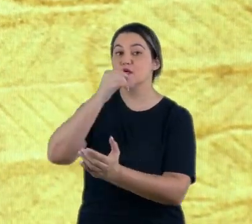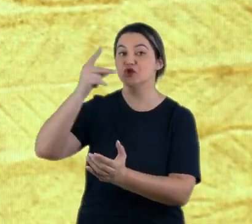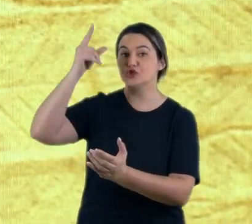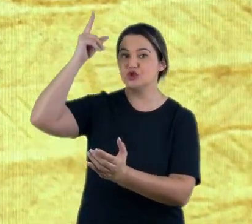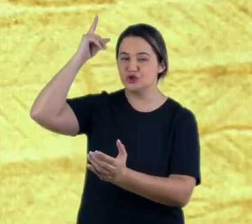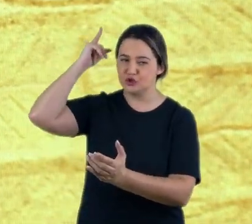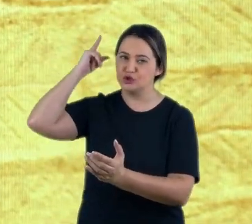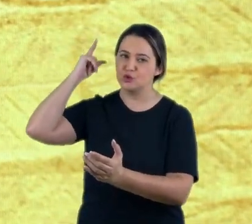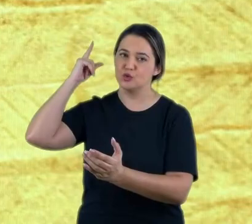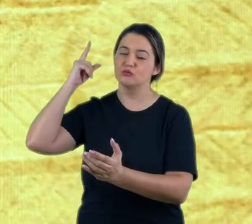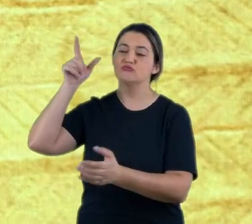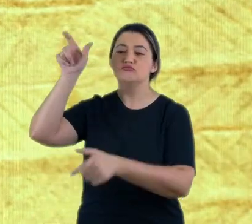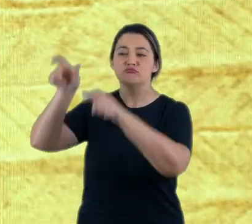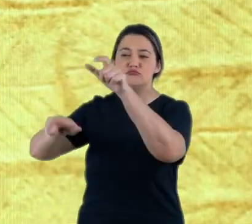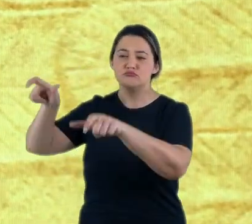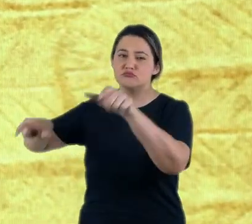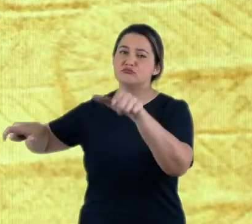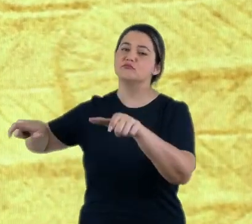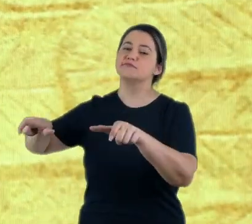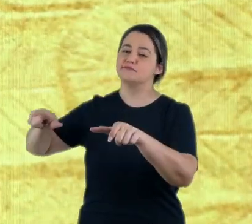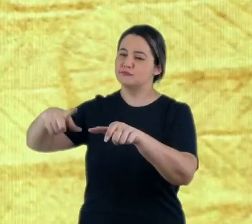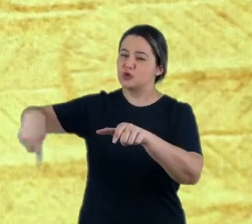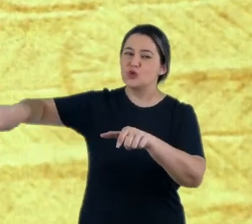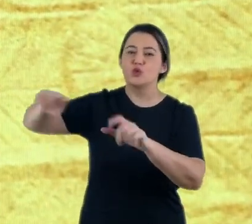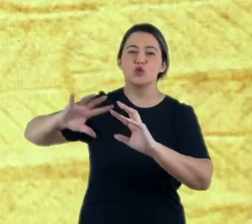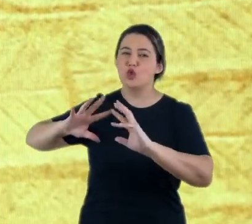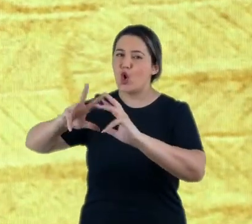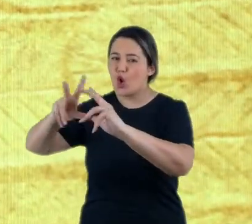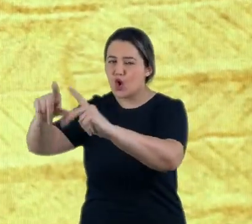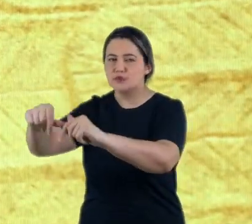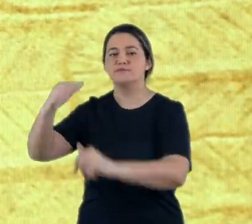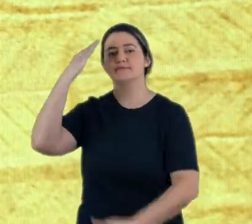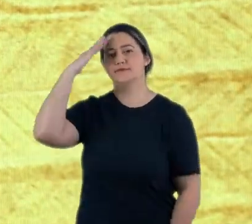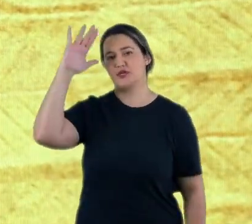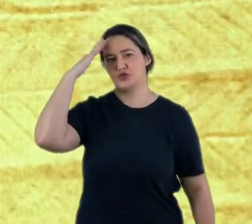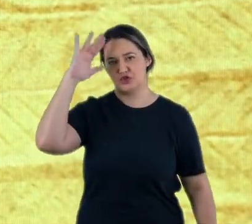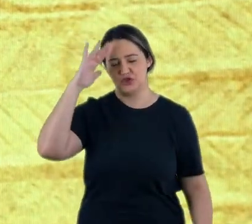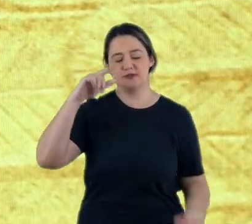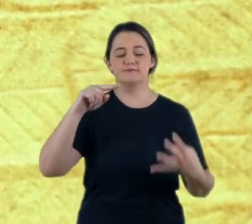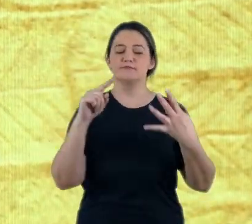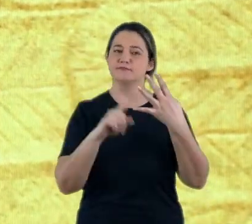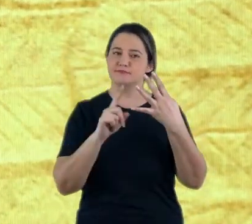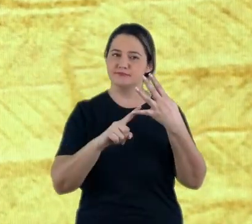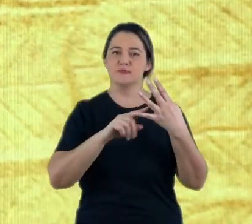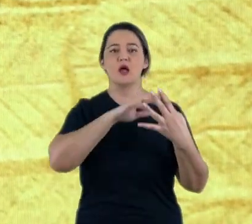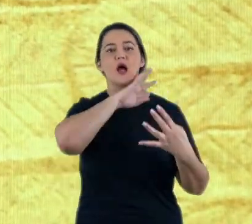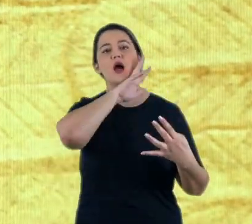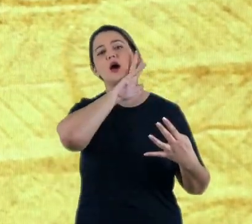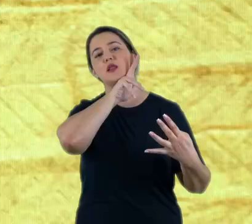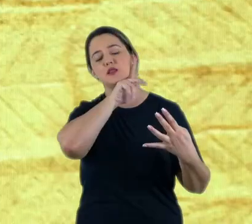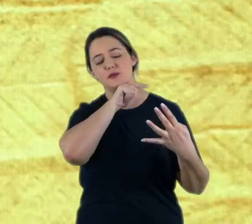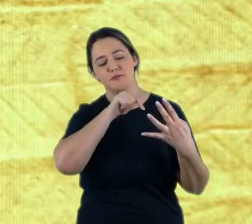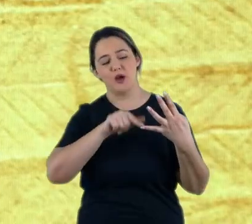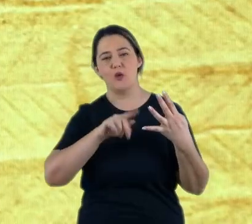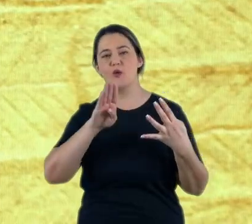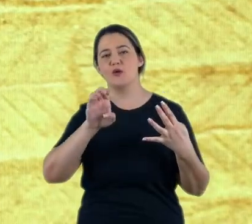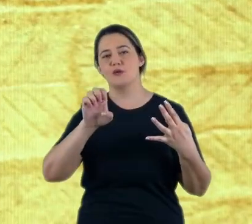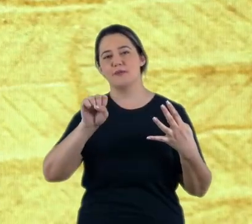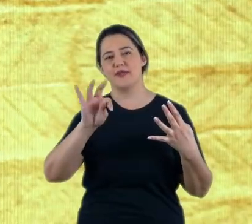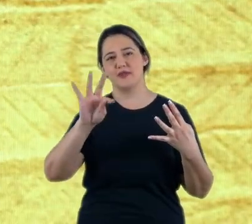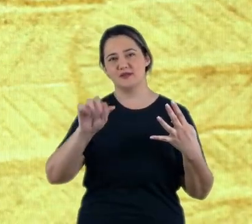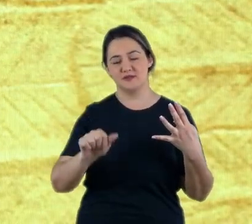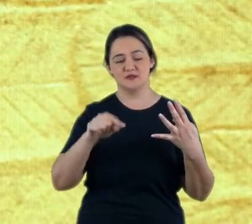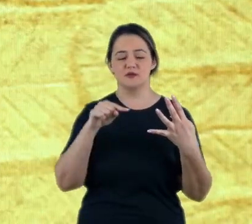autores do cristianismo mais antigos. Todos estes interpretavam o quarto animal de Daniel capítulo 7